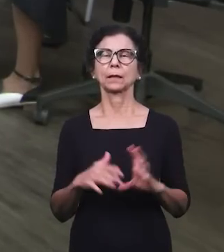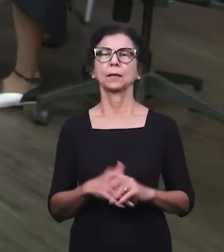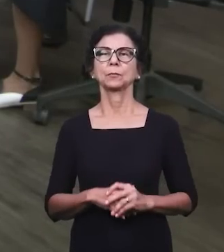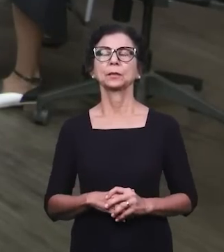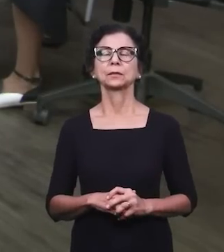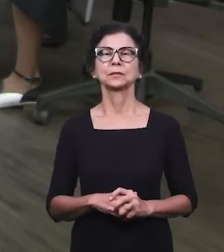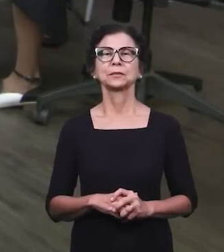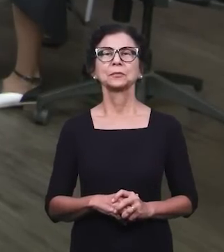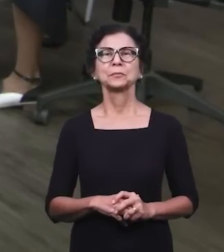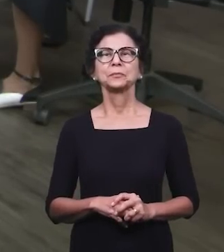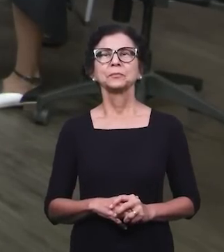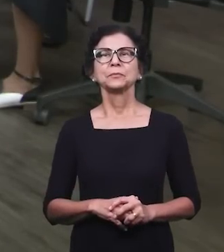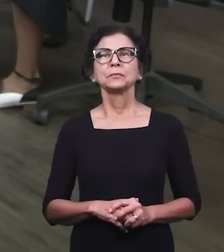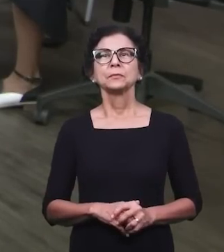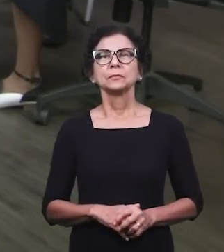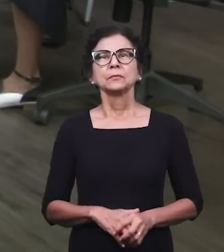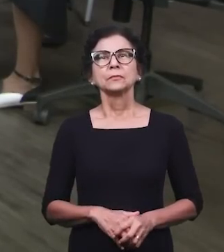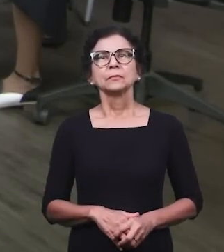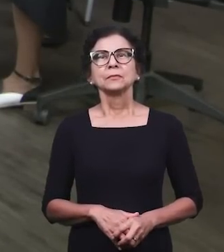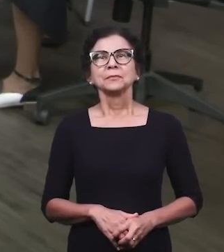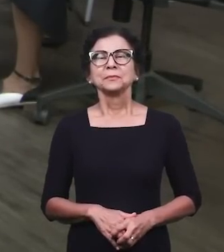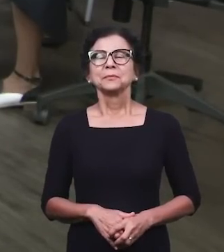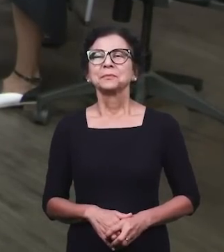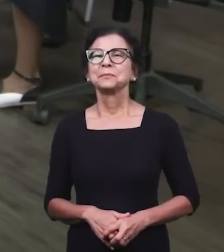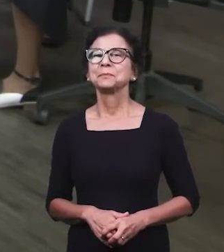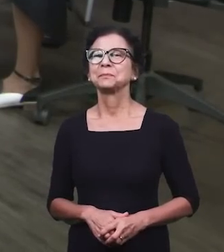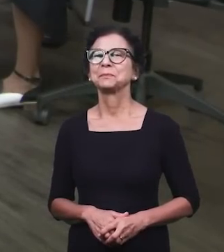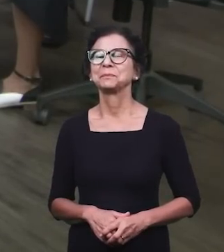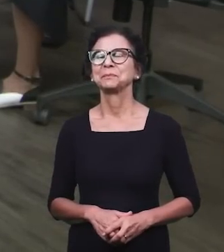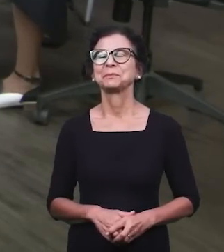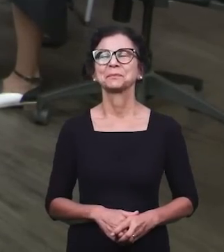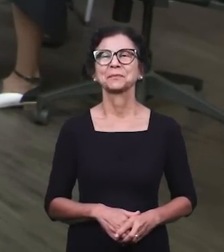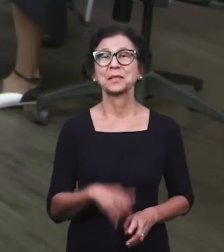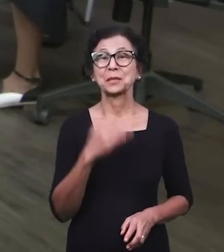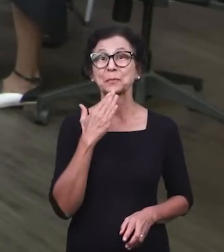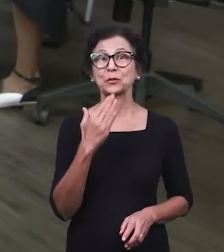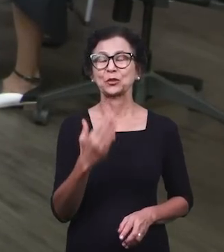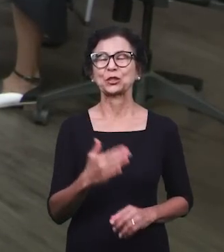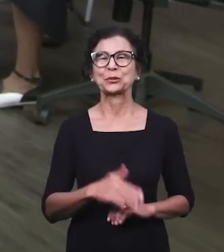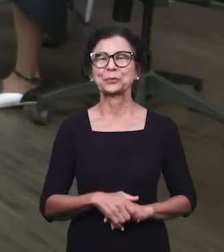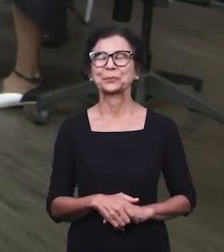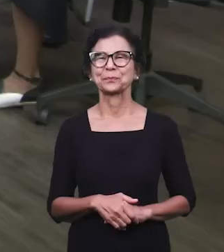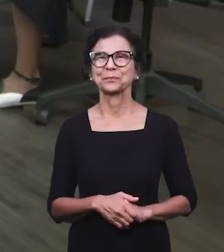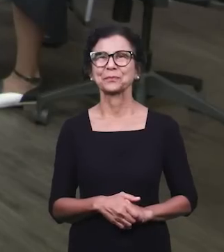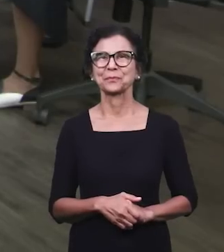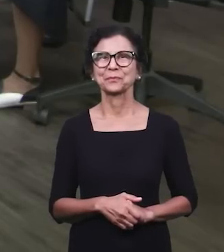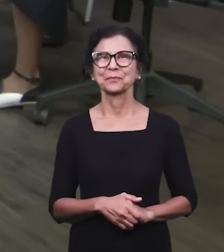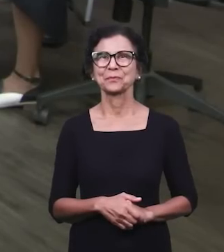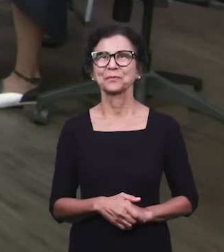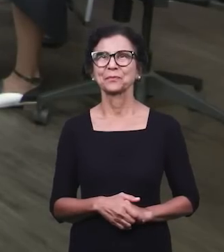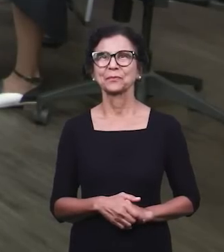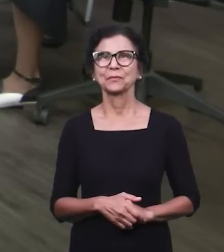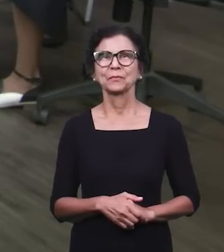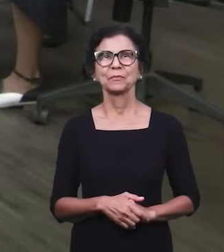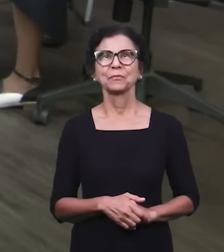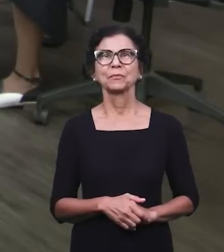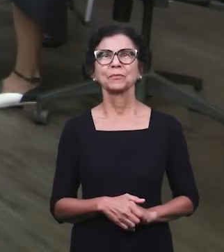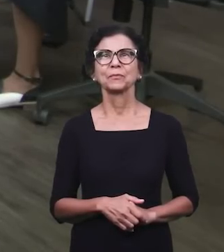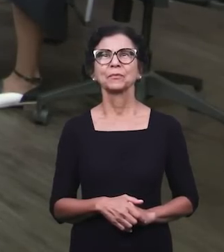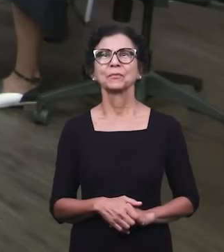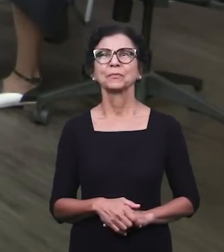que o Gabriel vai fazer é o tema mais pedido, solicitado. Tá, pastor, pode fazer.